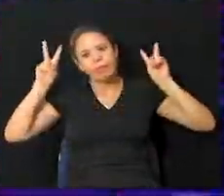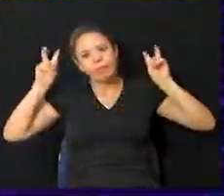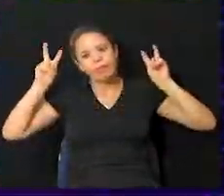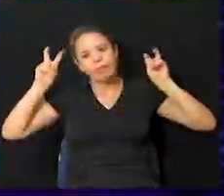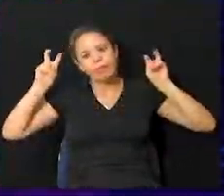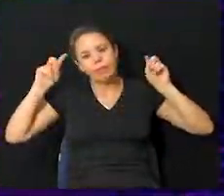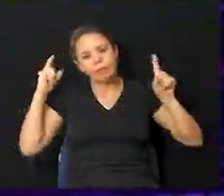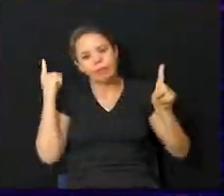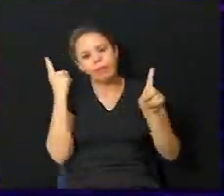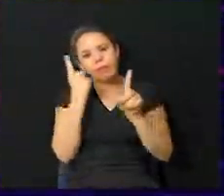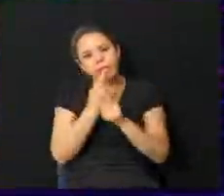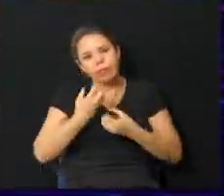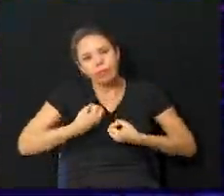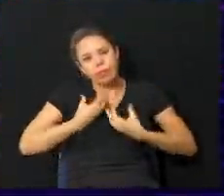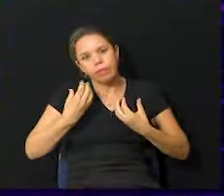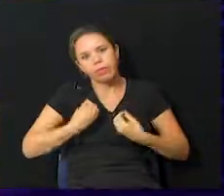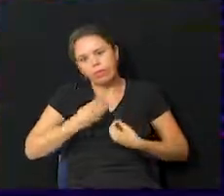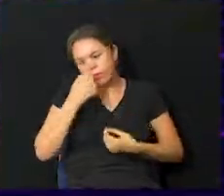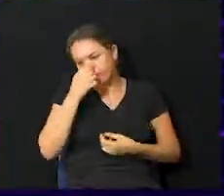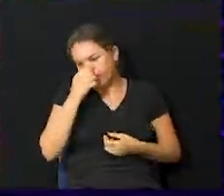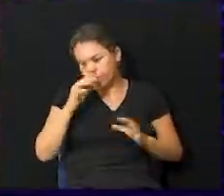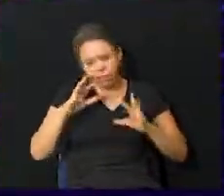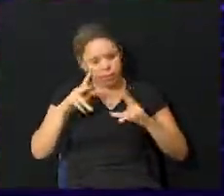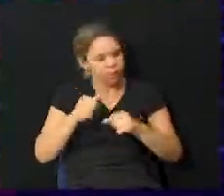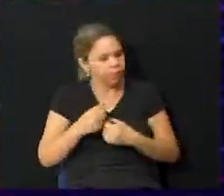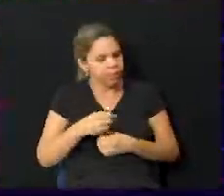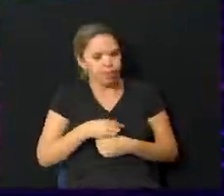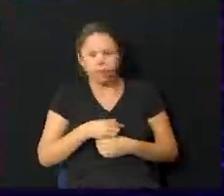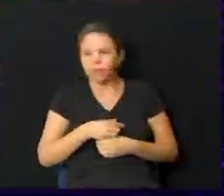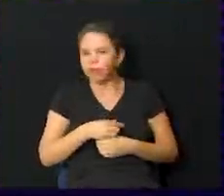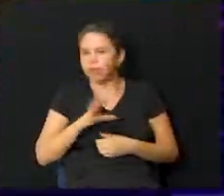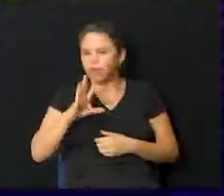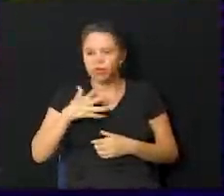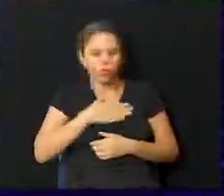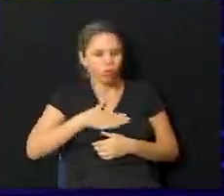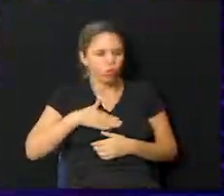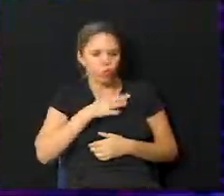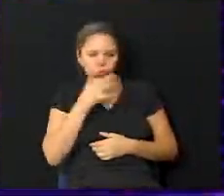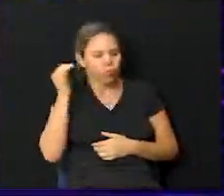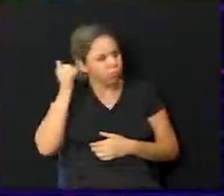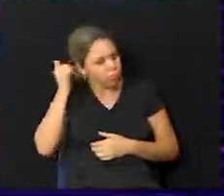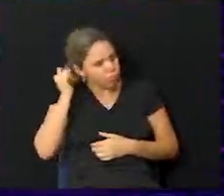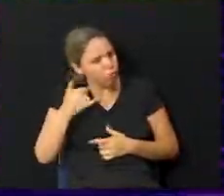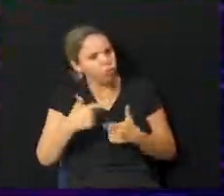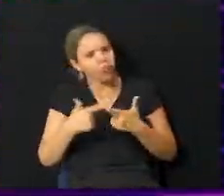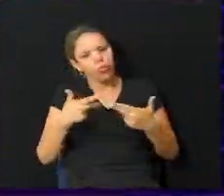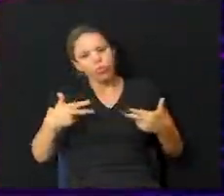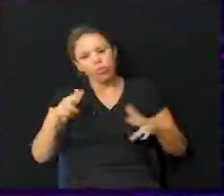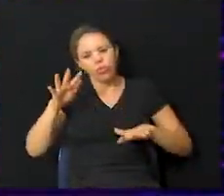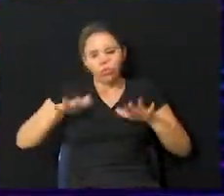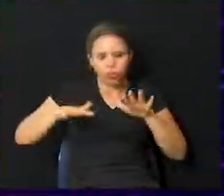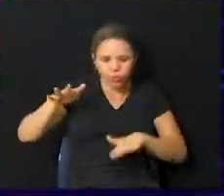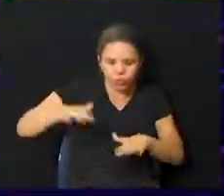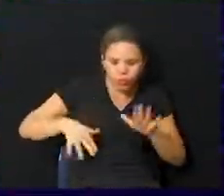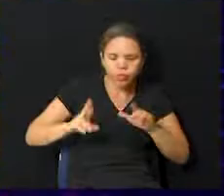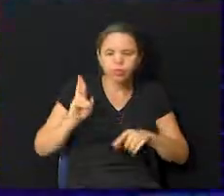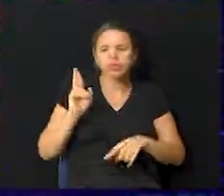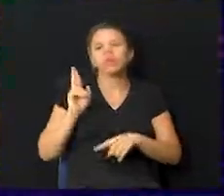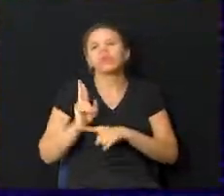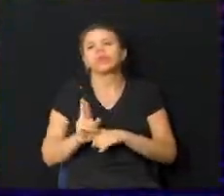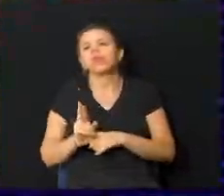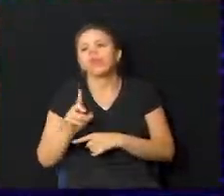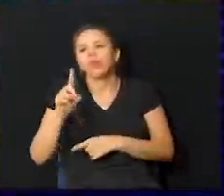questões, a encontrar o poeta gentil. Mas nem tudo são flores na narrativa. Tem também o Dark Tea, que ele